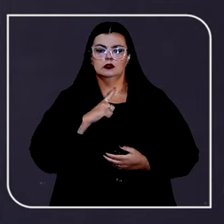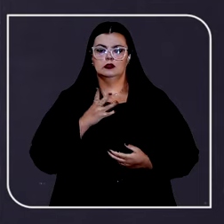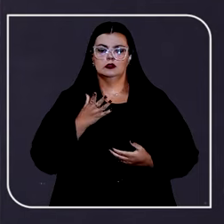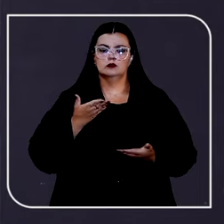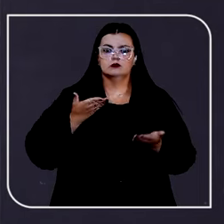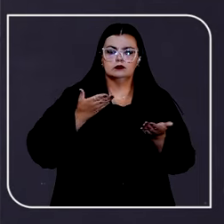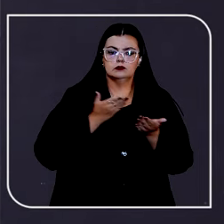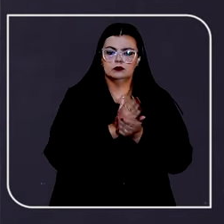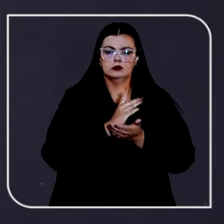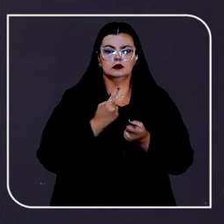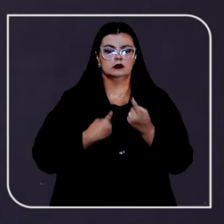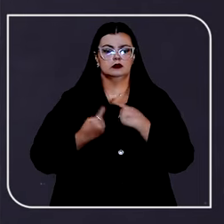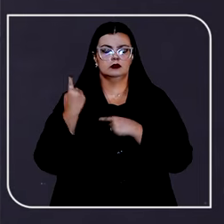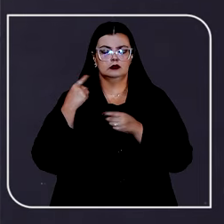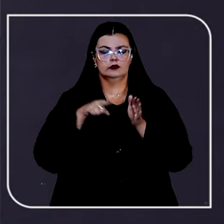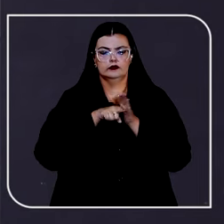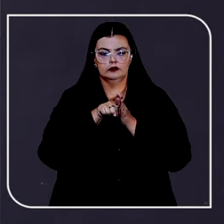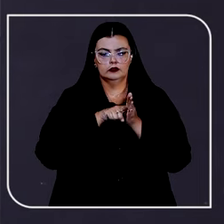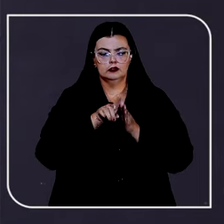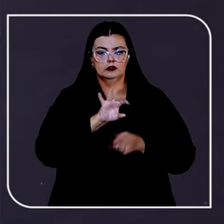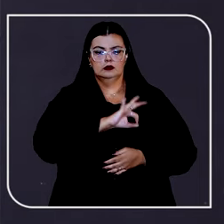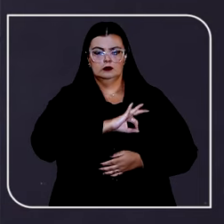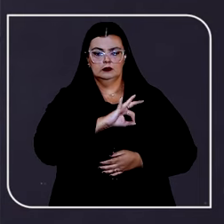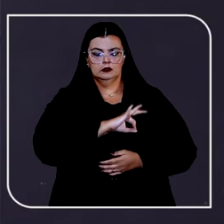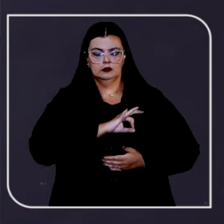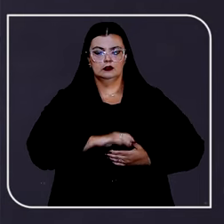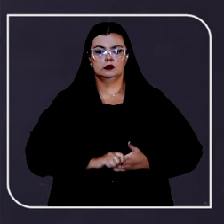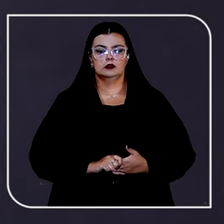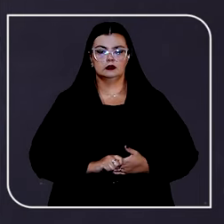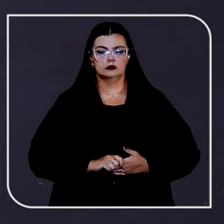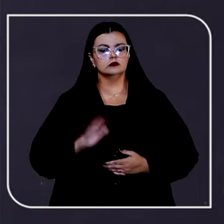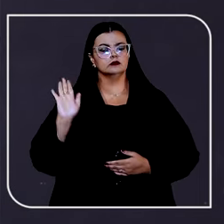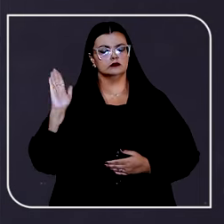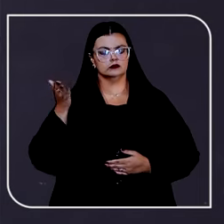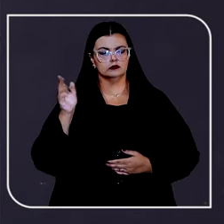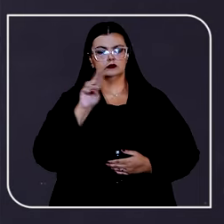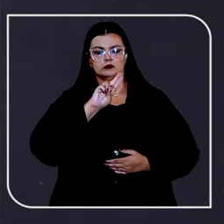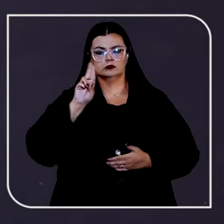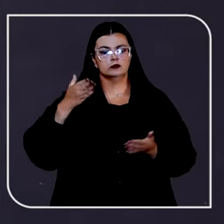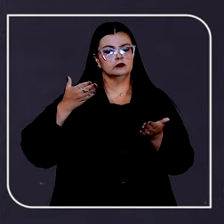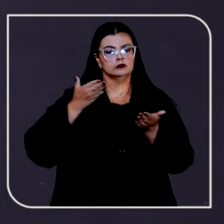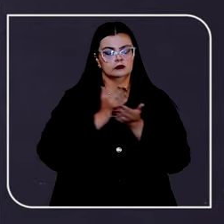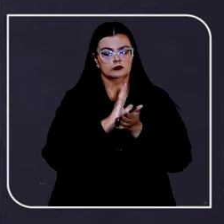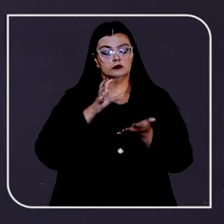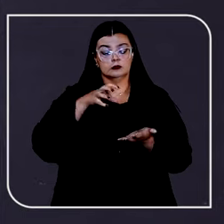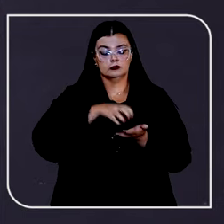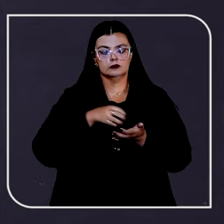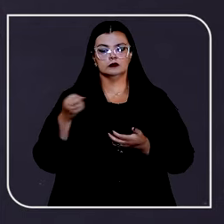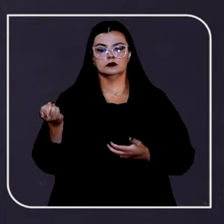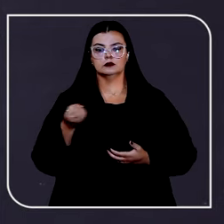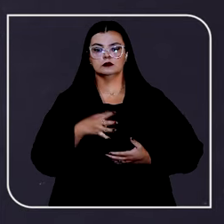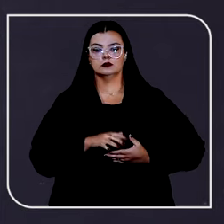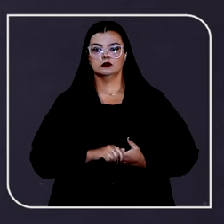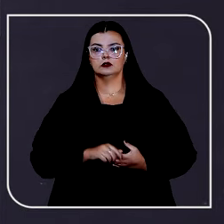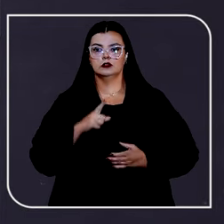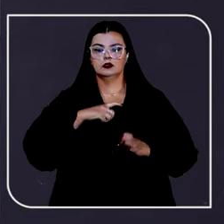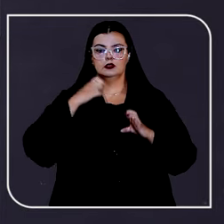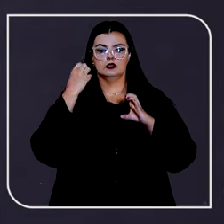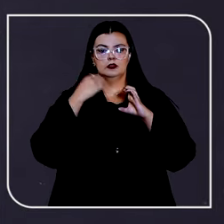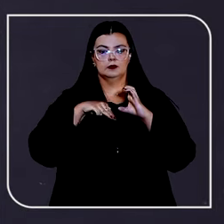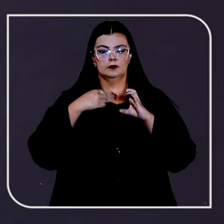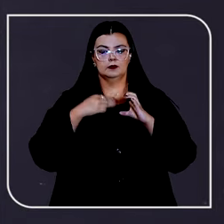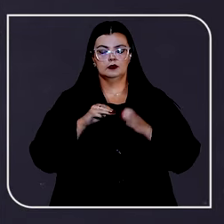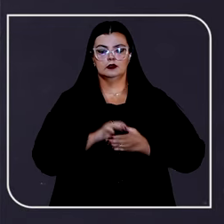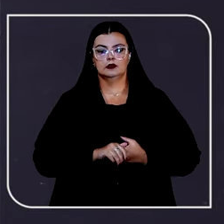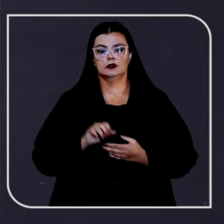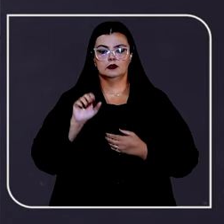suspensão aplicada quando era investigadora de polícia ela chegou a ser nomeada para o novo cargo mas antes de tomar posse recebeu um e-mail